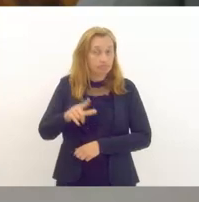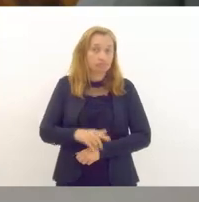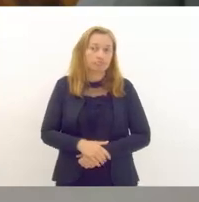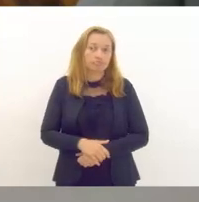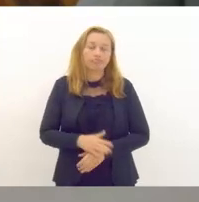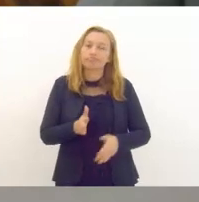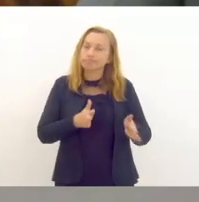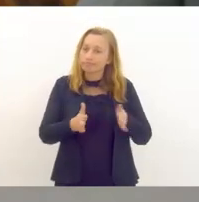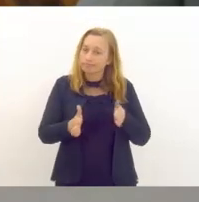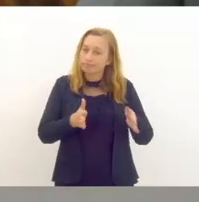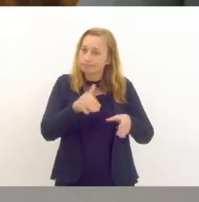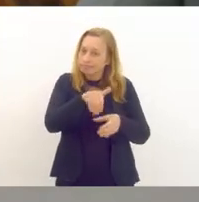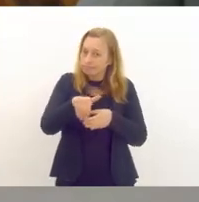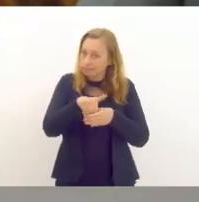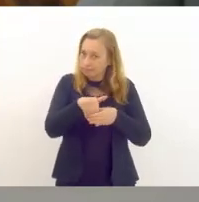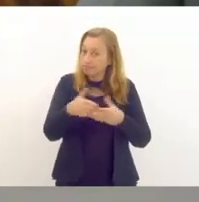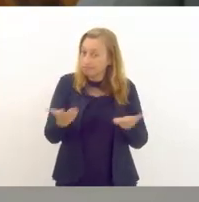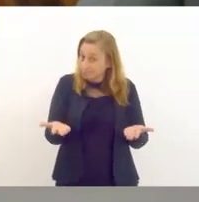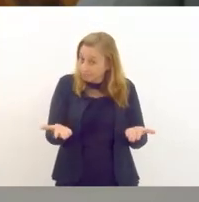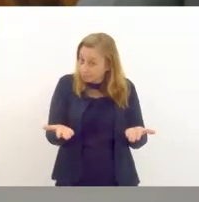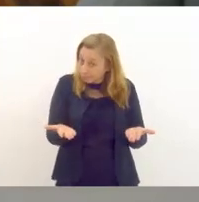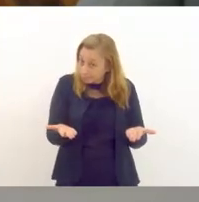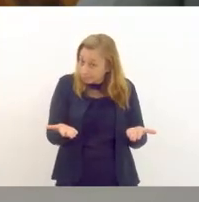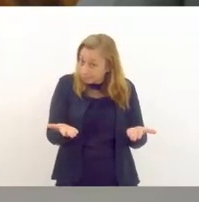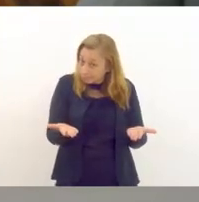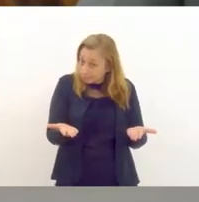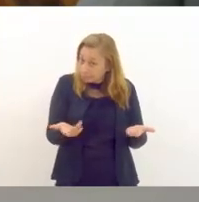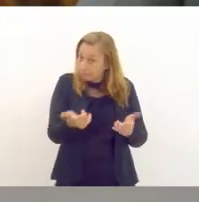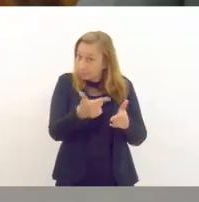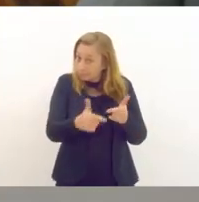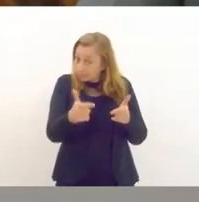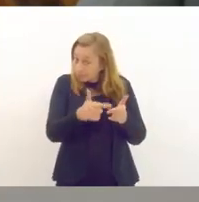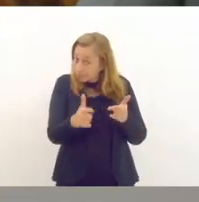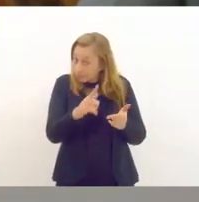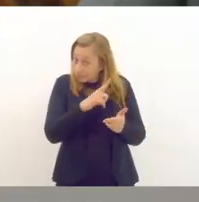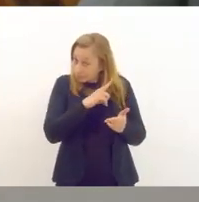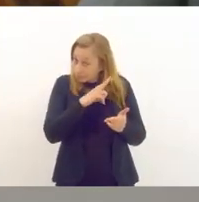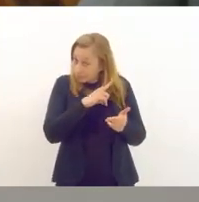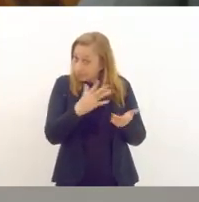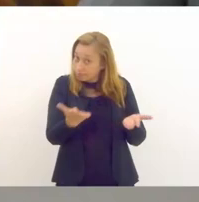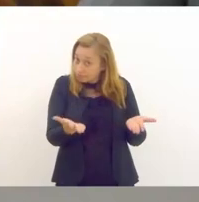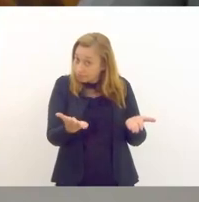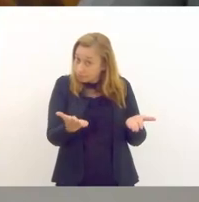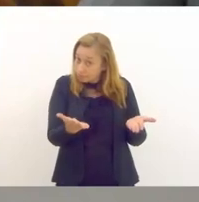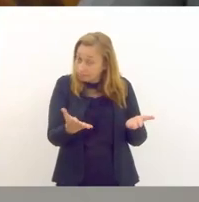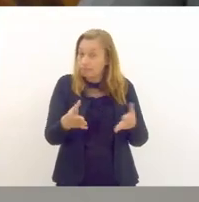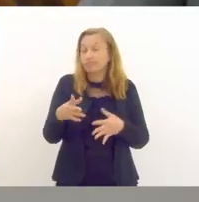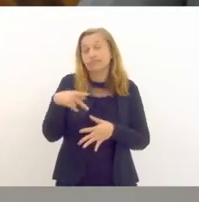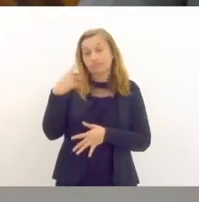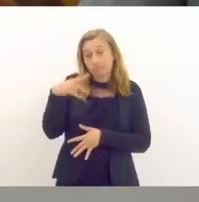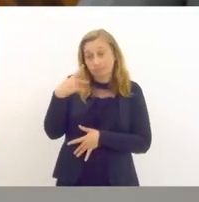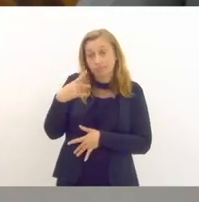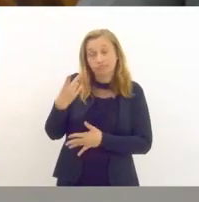em período eleitoral carnificina que isso seria carnificina política